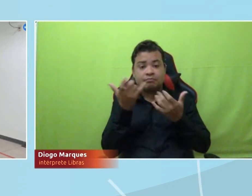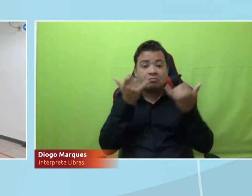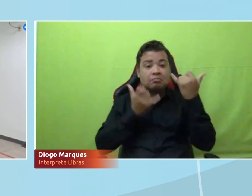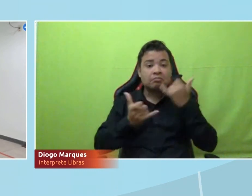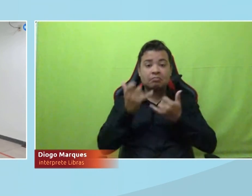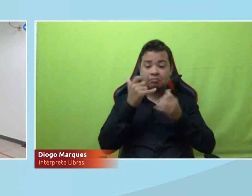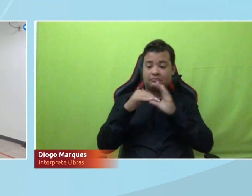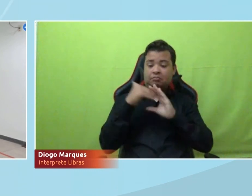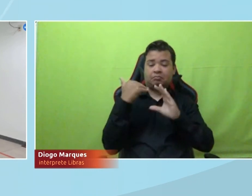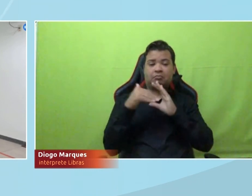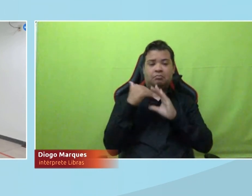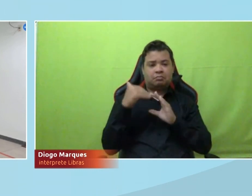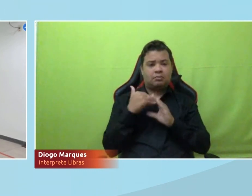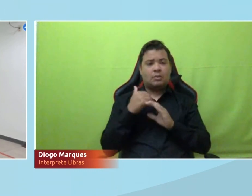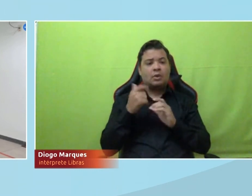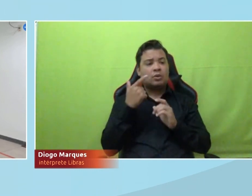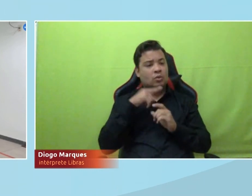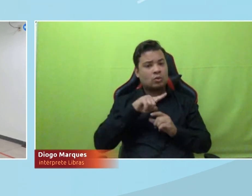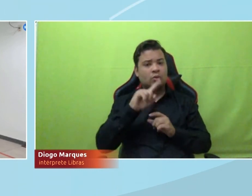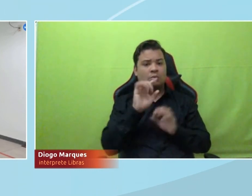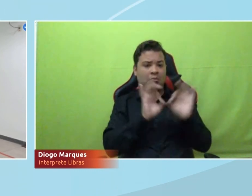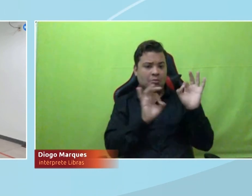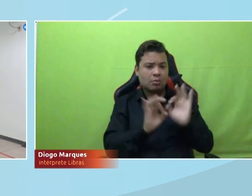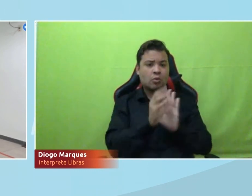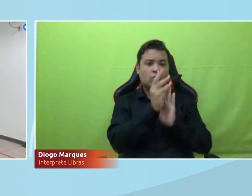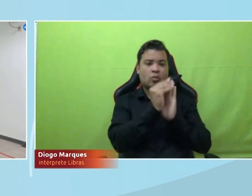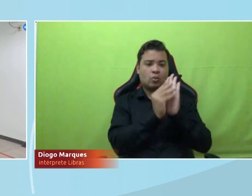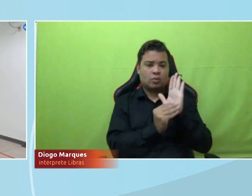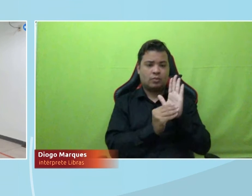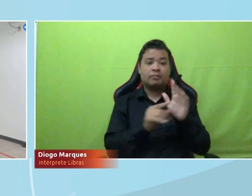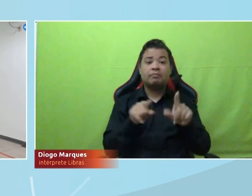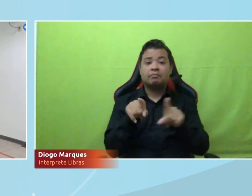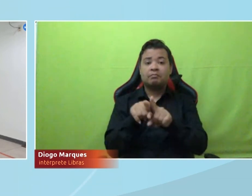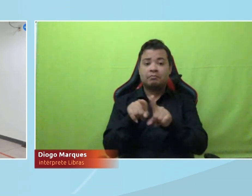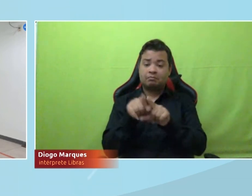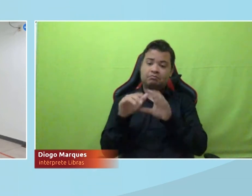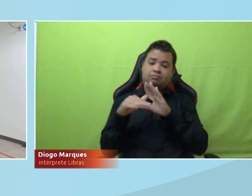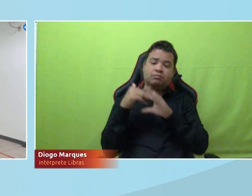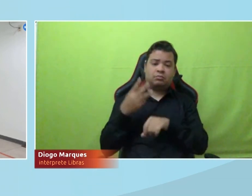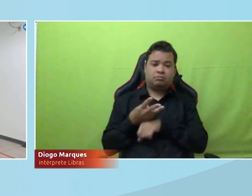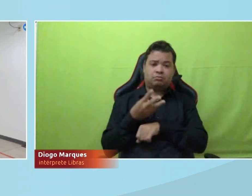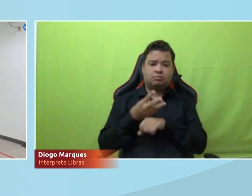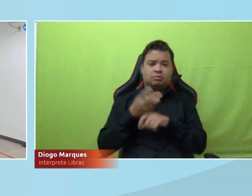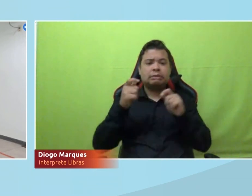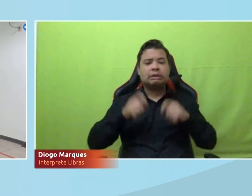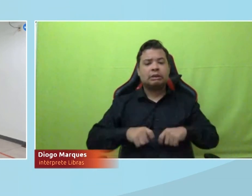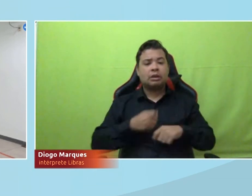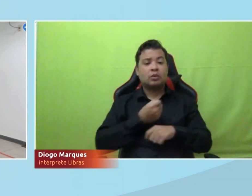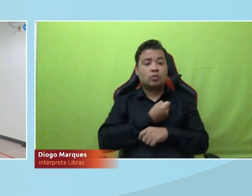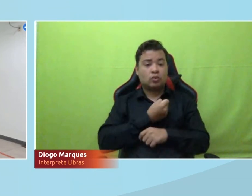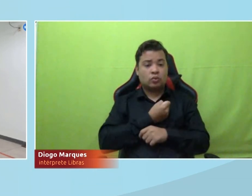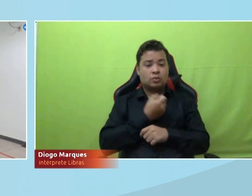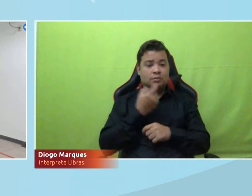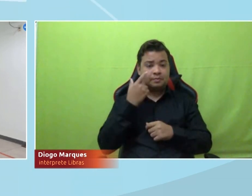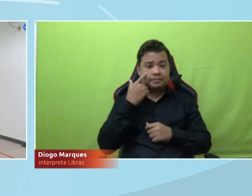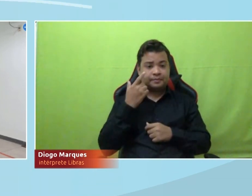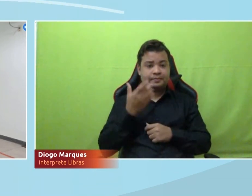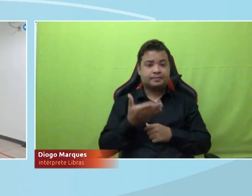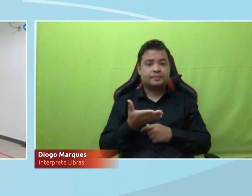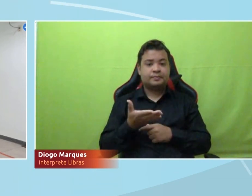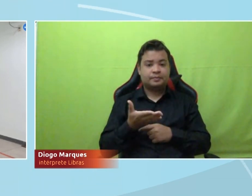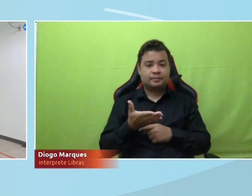continuar construindo o nosso conteúdo. Além disso, dá para mandar mensagem pelo WhatsApp. O nosso número é o